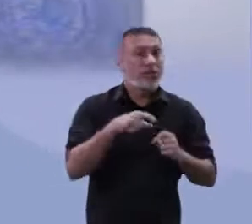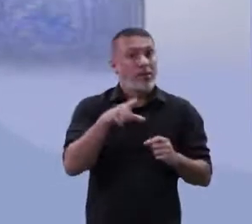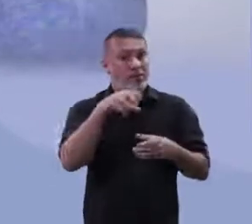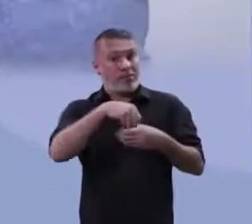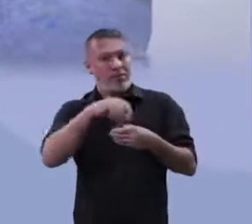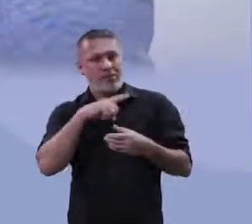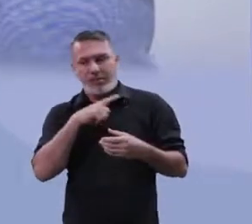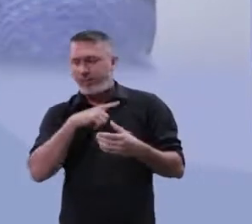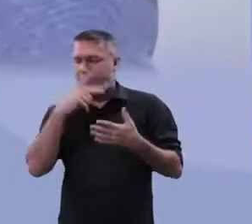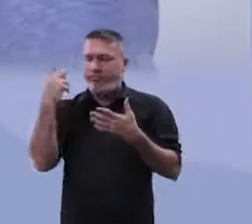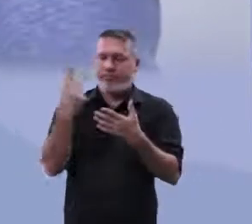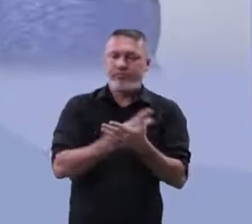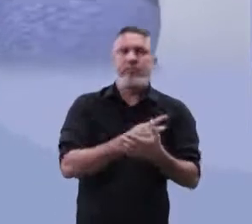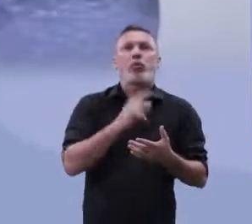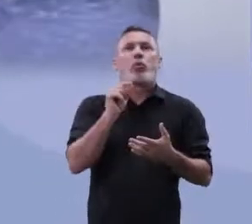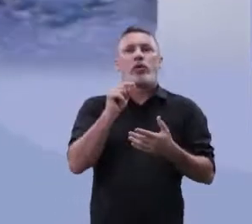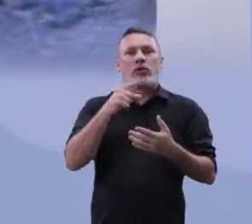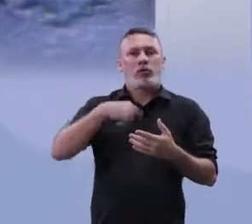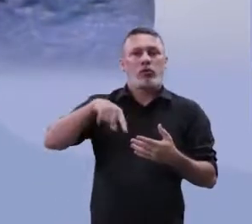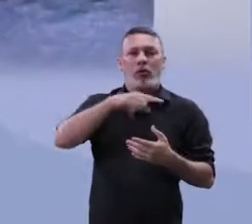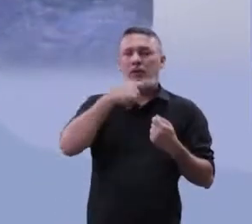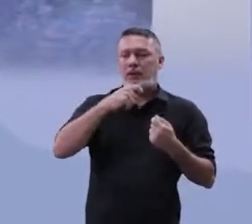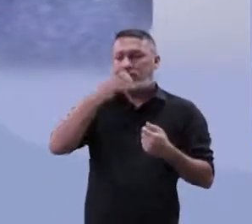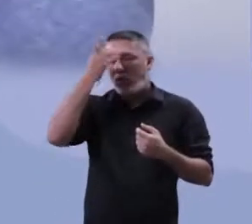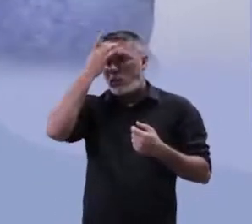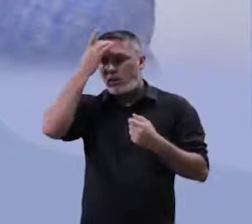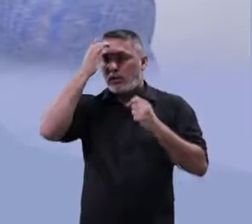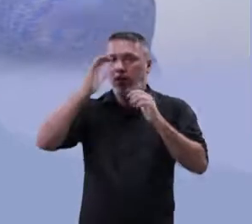criadas situações que vão favorecer o respeito,